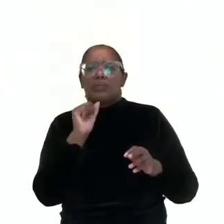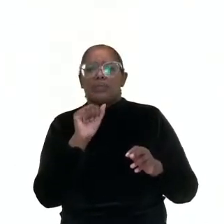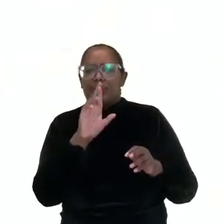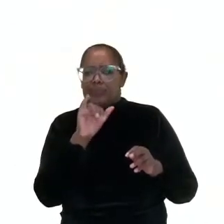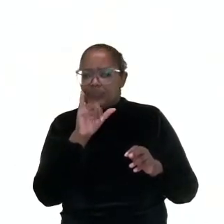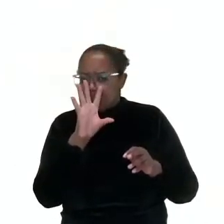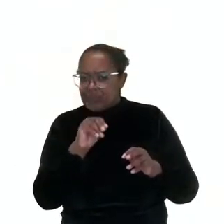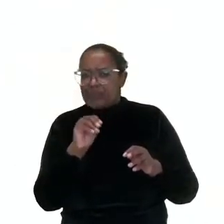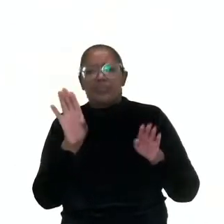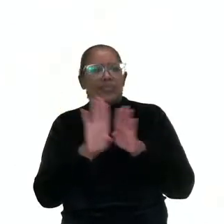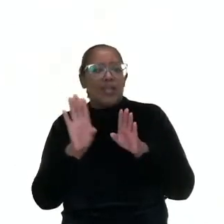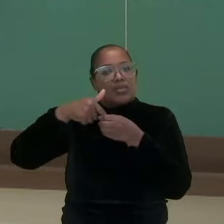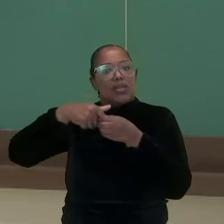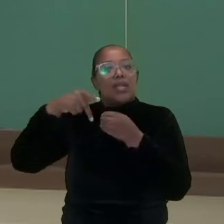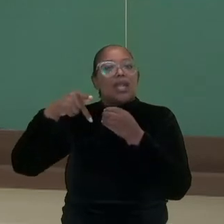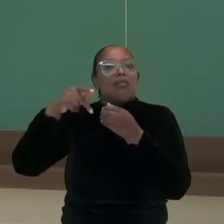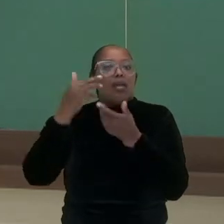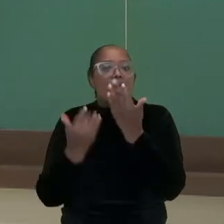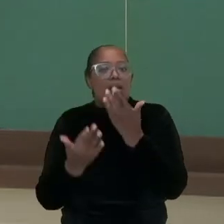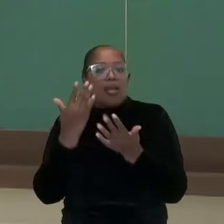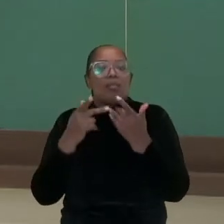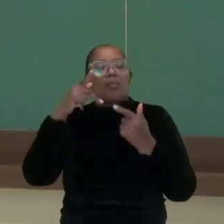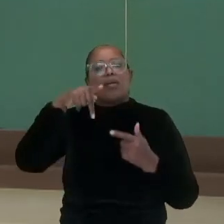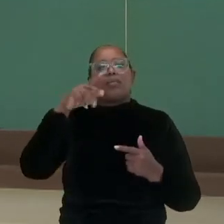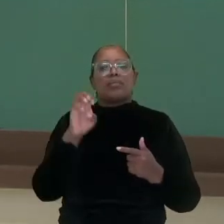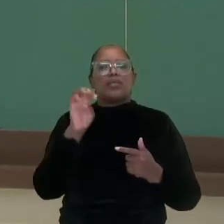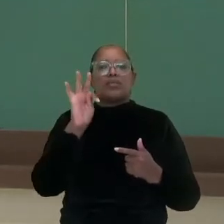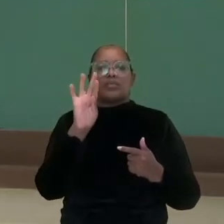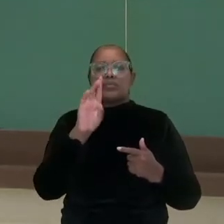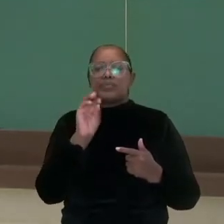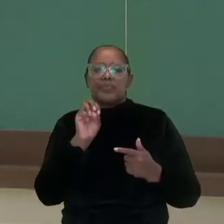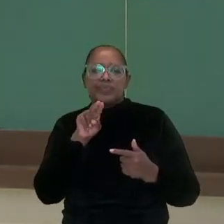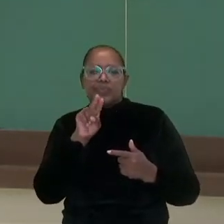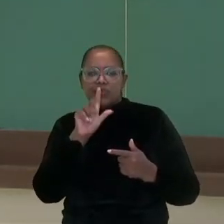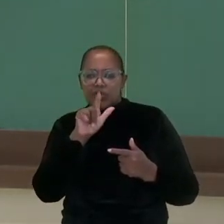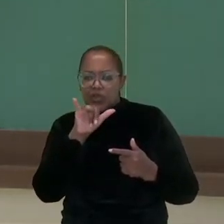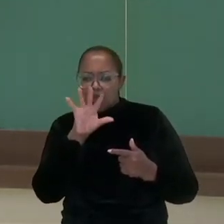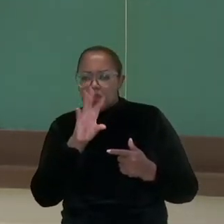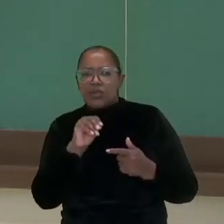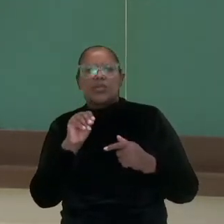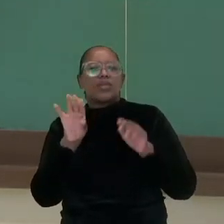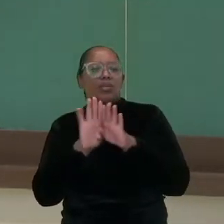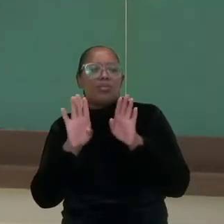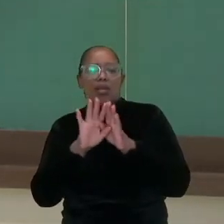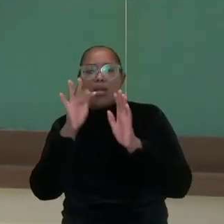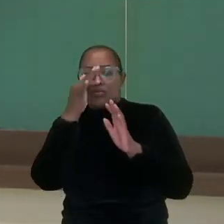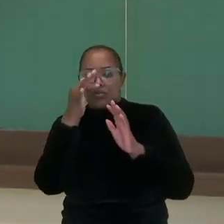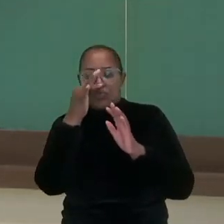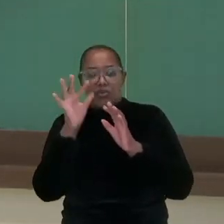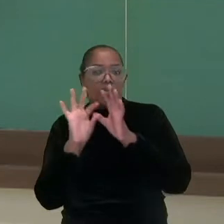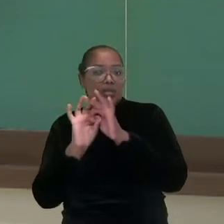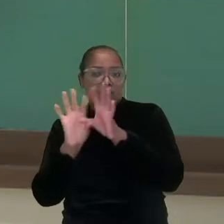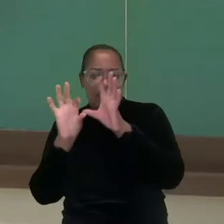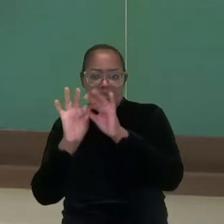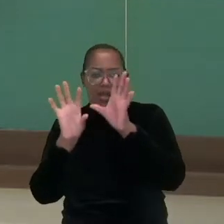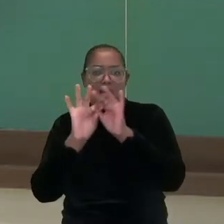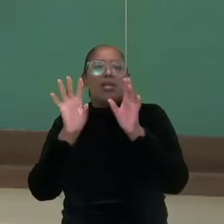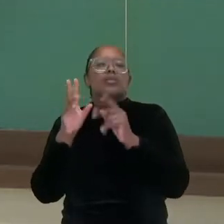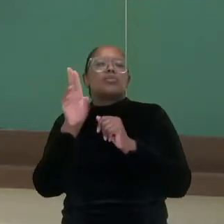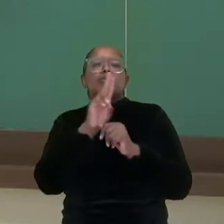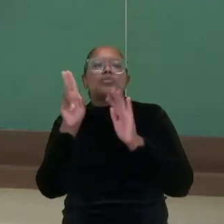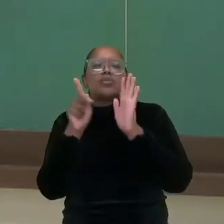ocorre porque as plantas não conseguem absorver toda a quantidade de gás carbônico produzida. E aqui a gente tem um esquema para falar um pouquinho disso.